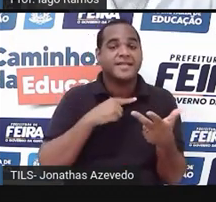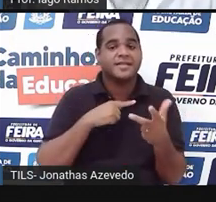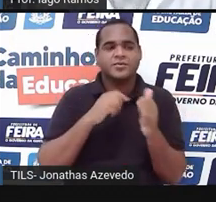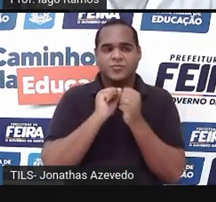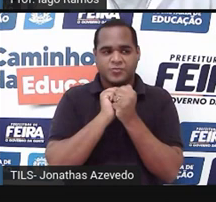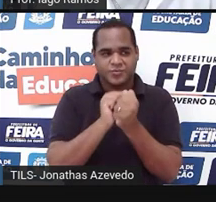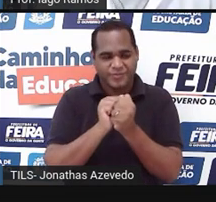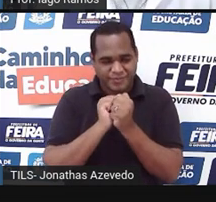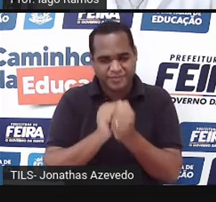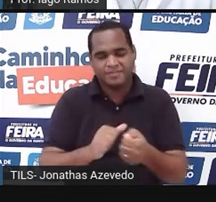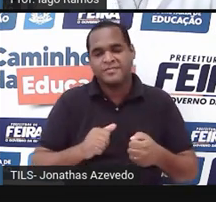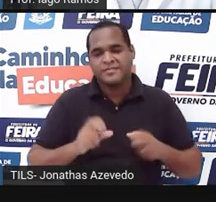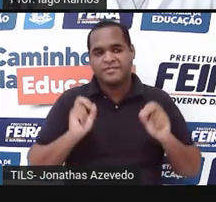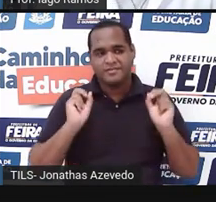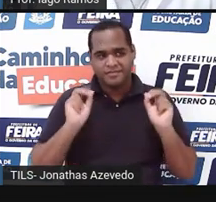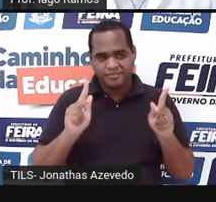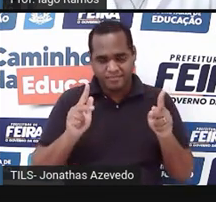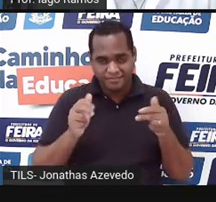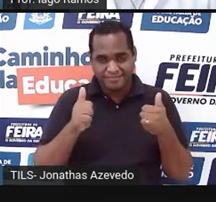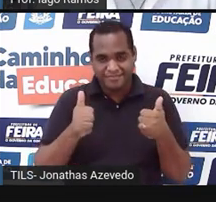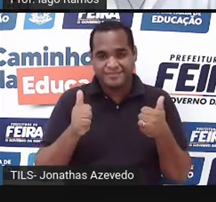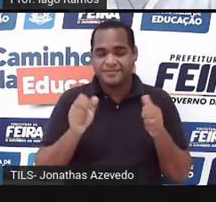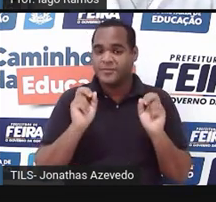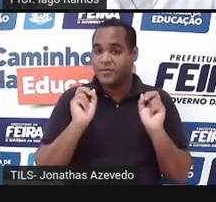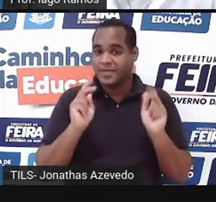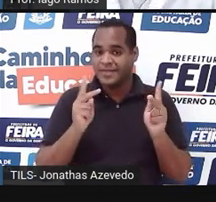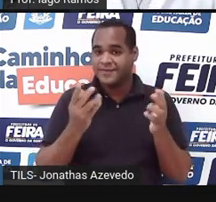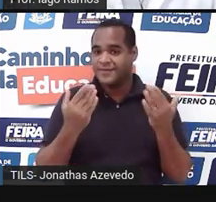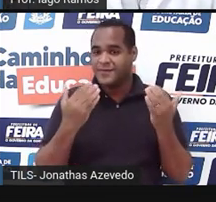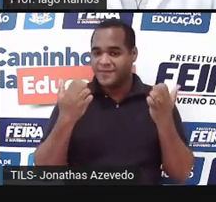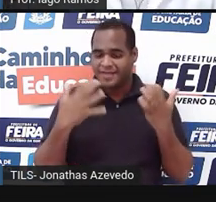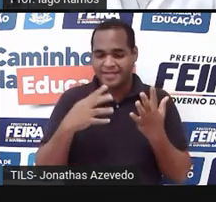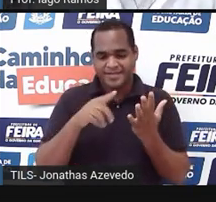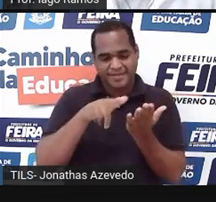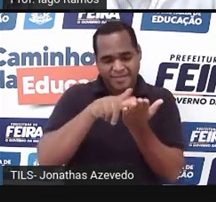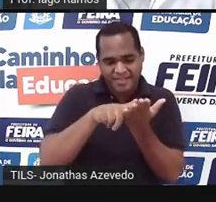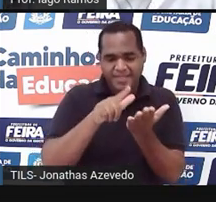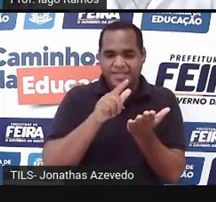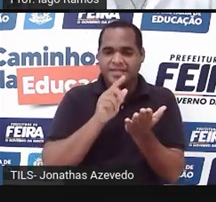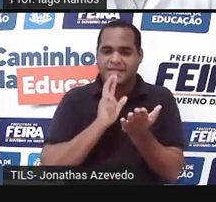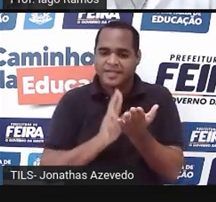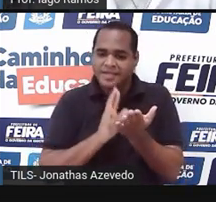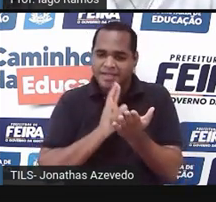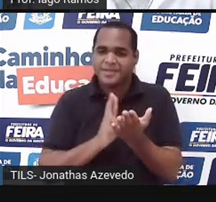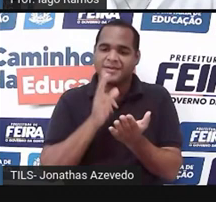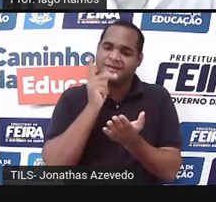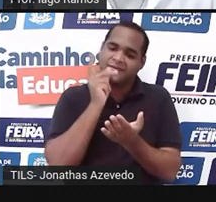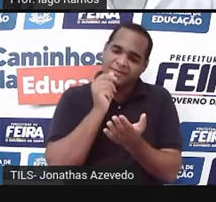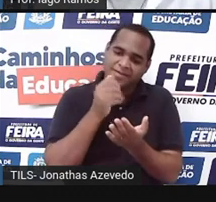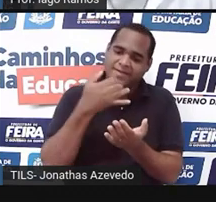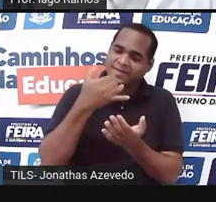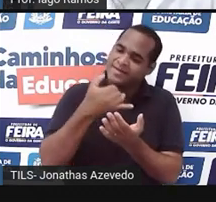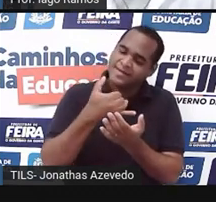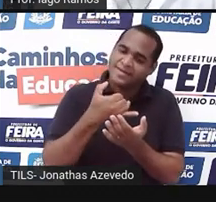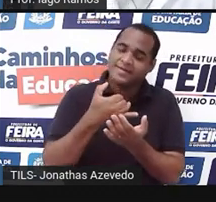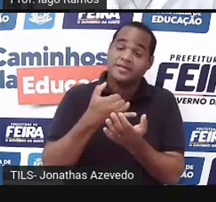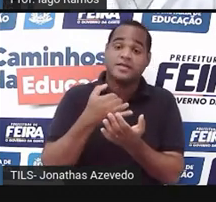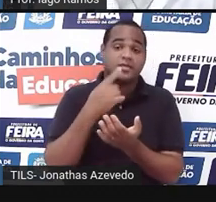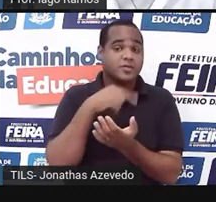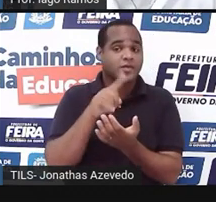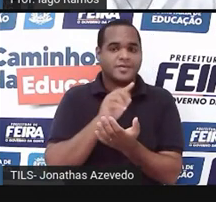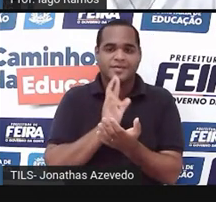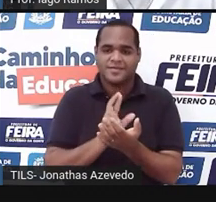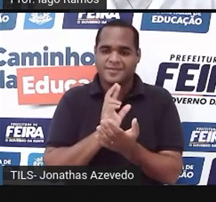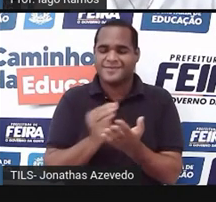juntos Ok vamos lá caderno lápis borracha caneta é hora de